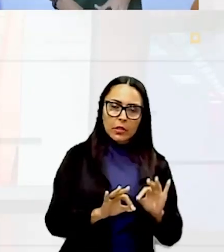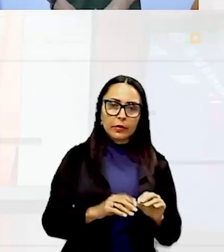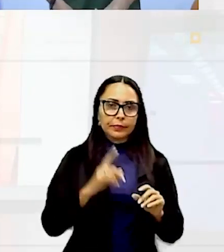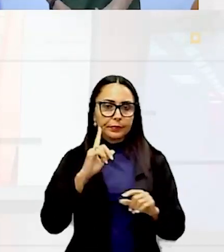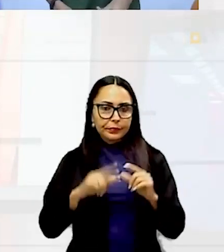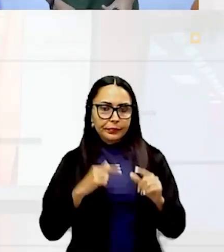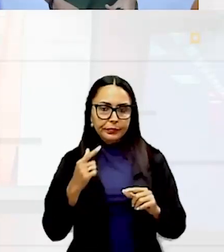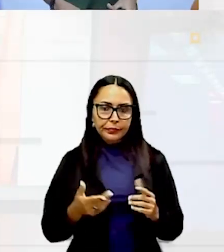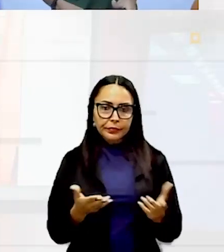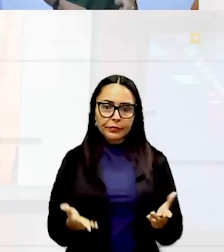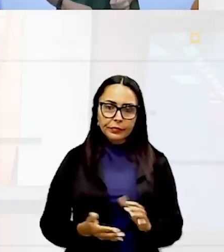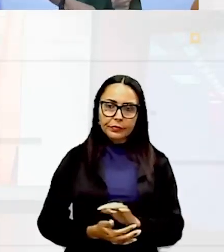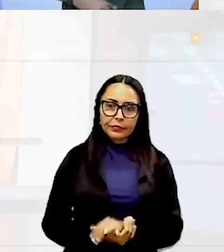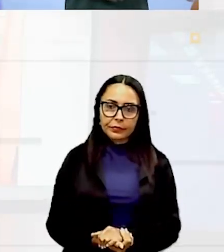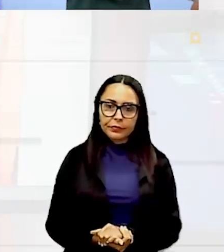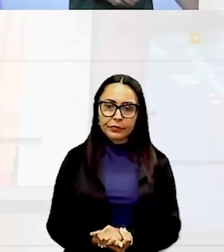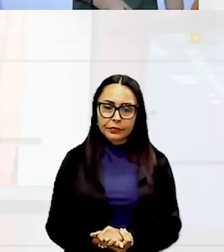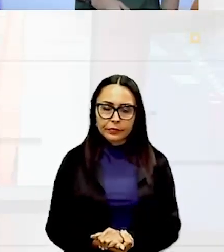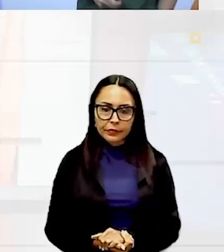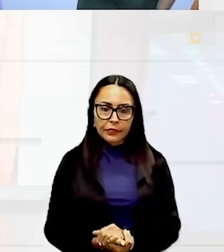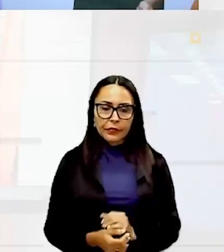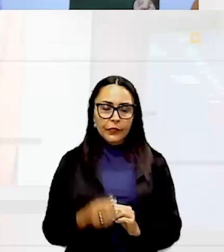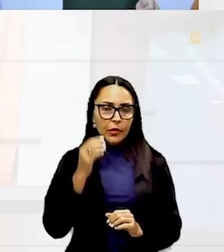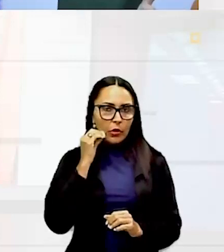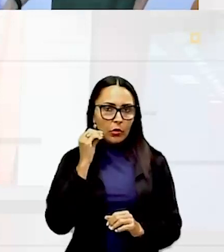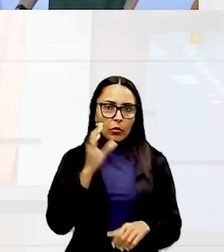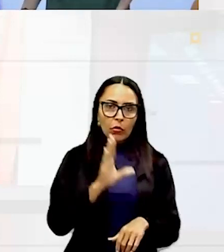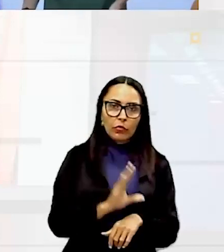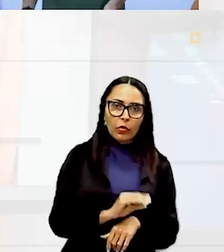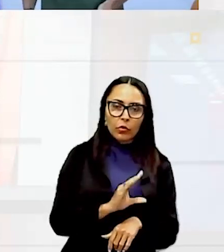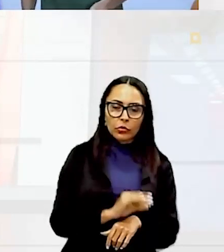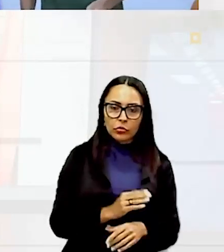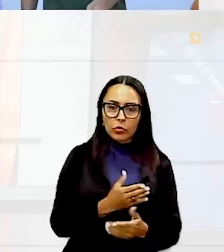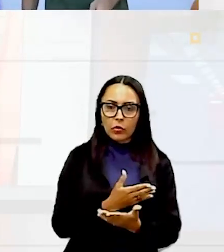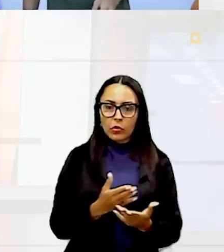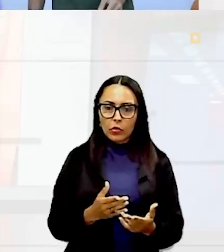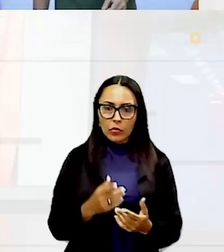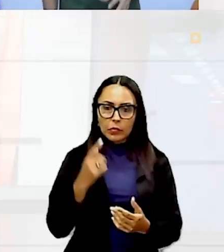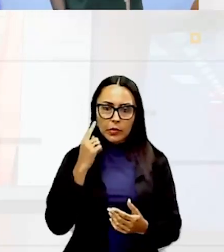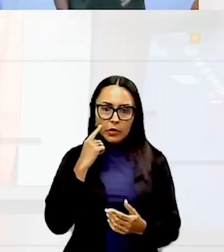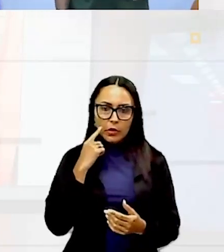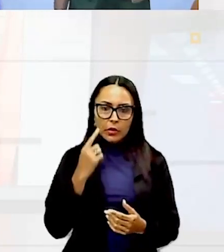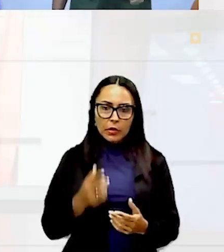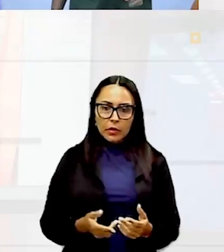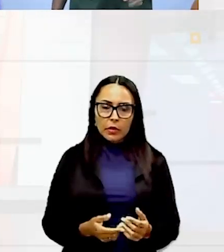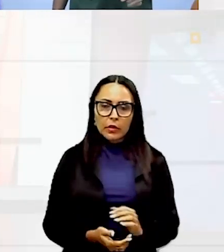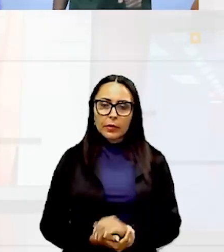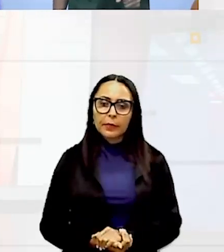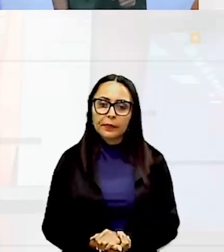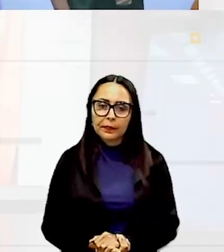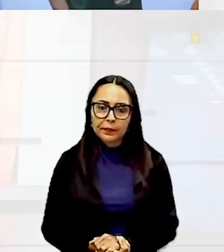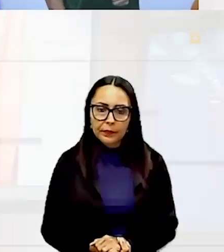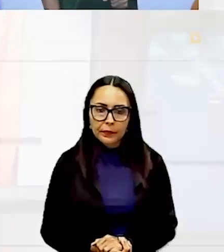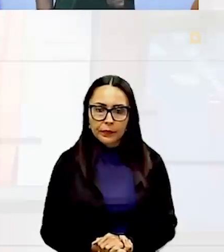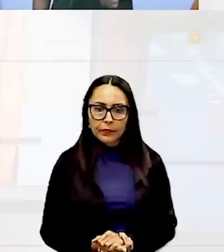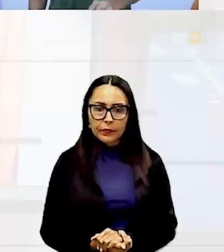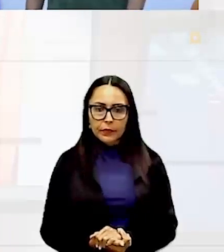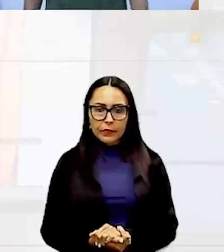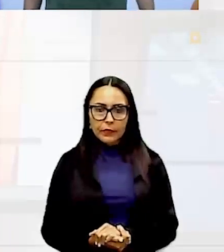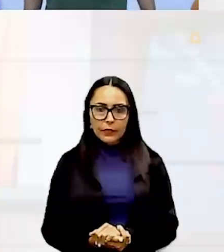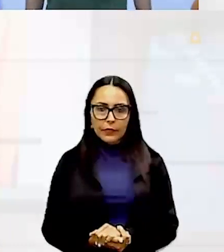meio digital mesmo com Photoshop, algum efeito especialzinho. E é bem interessante mesmo.